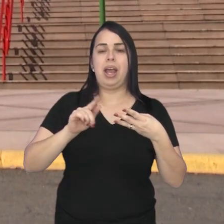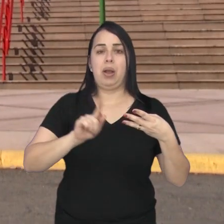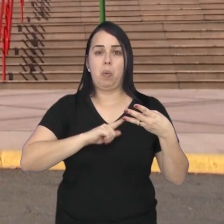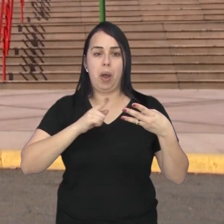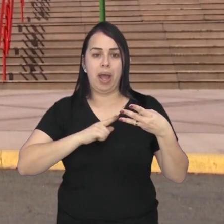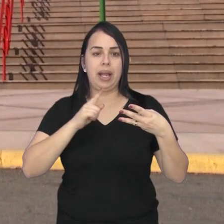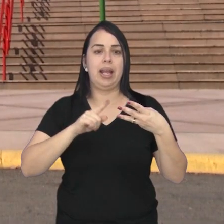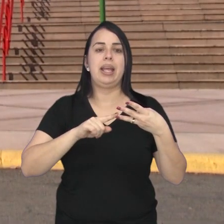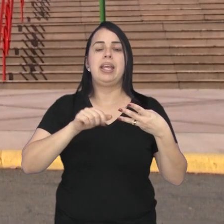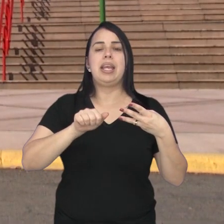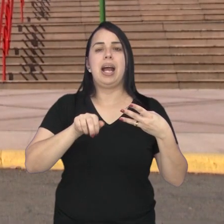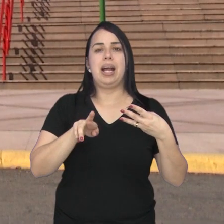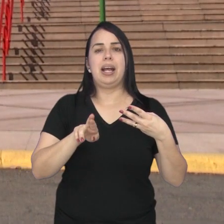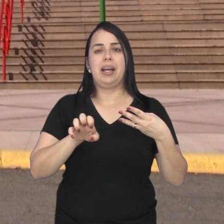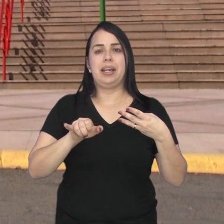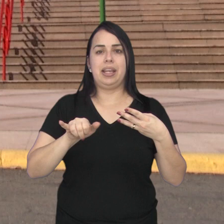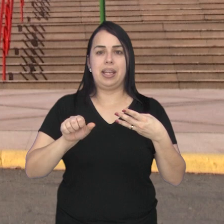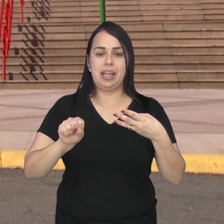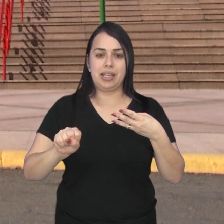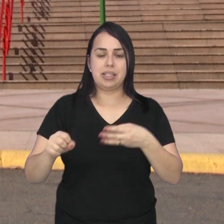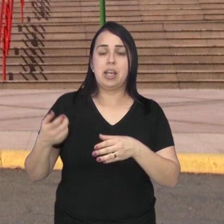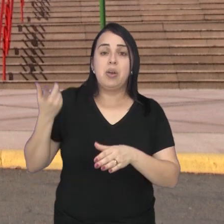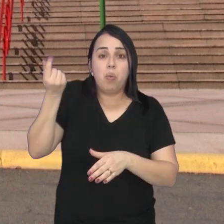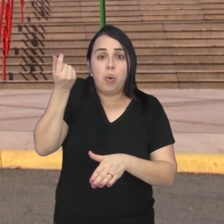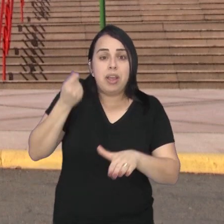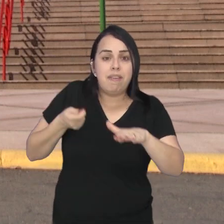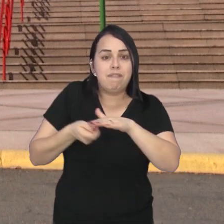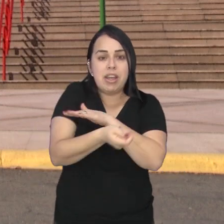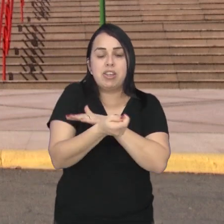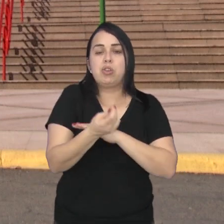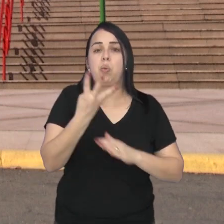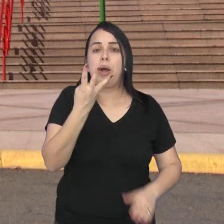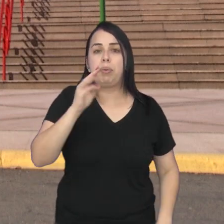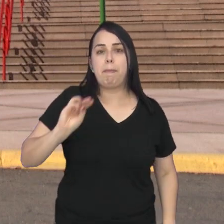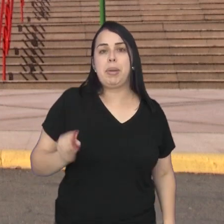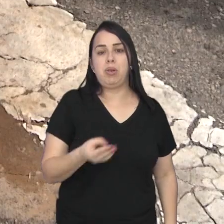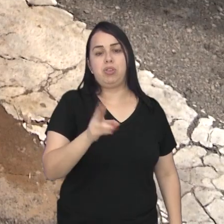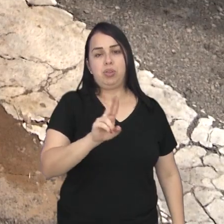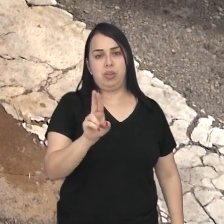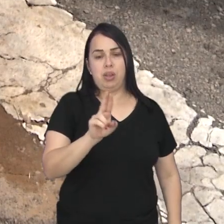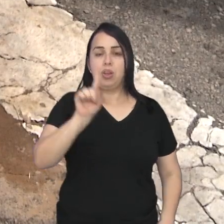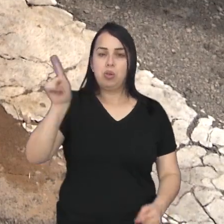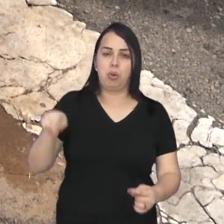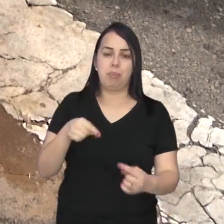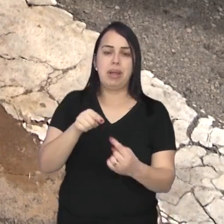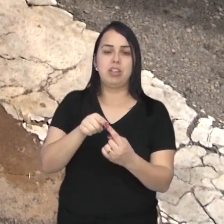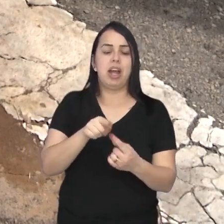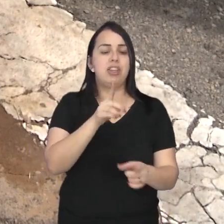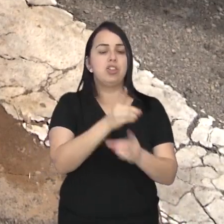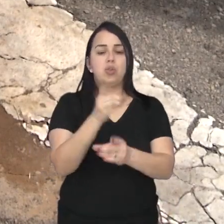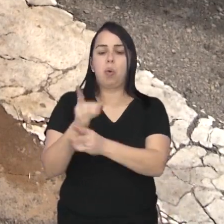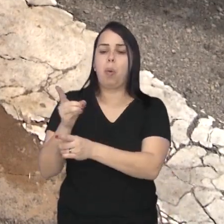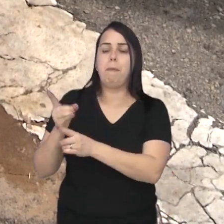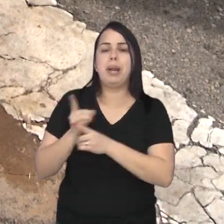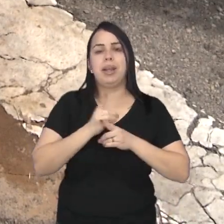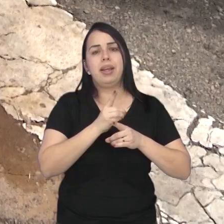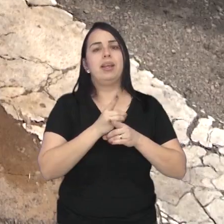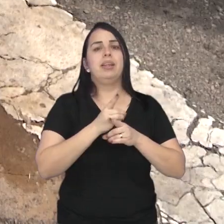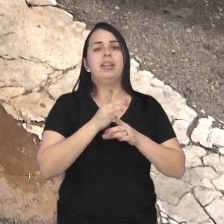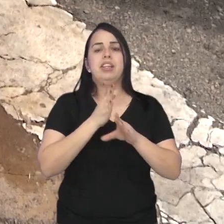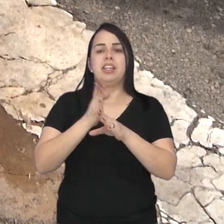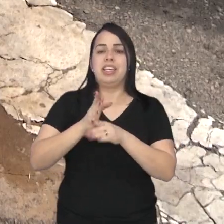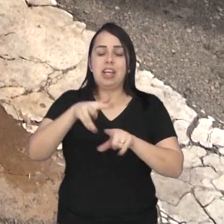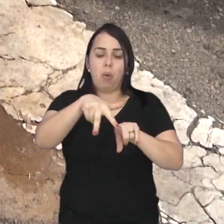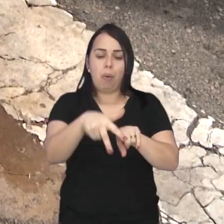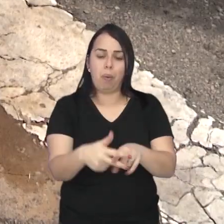e Guaratinguetá. Será um investimento de 4 milhões de reais. A meta é identificar e reduzir